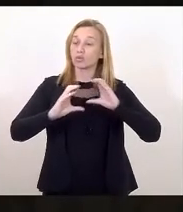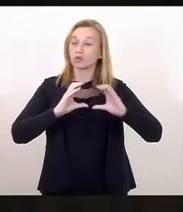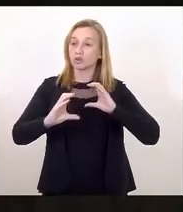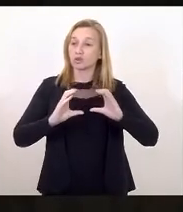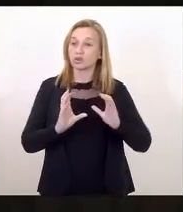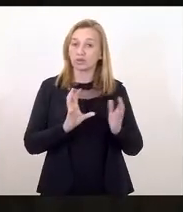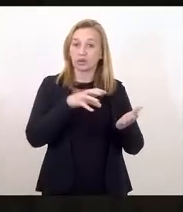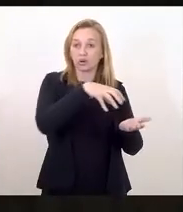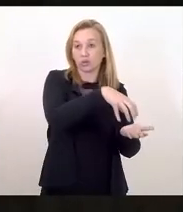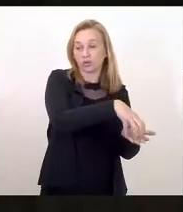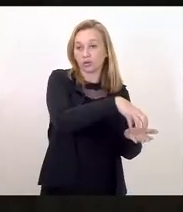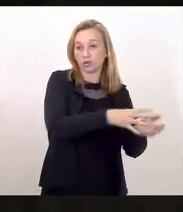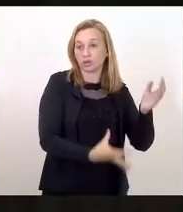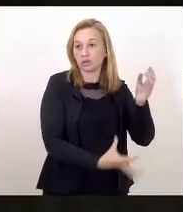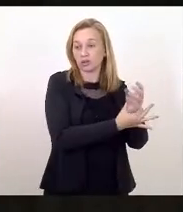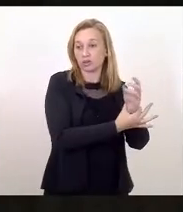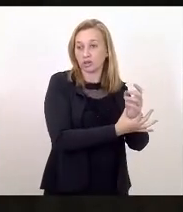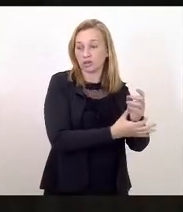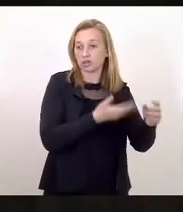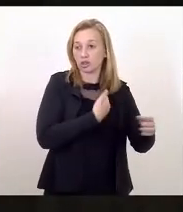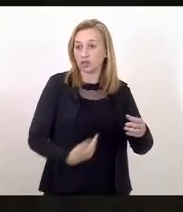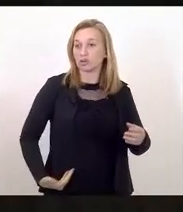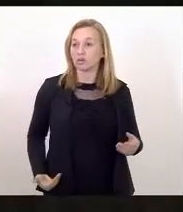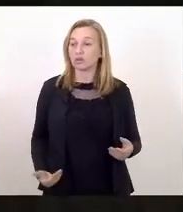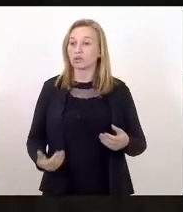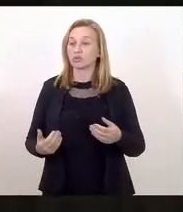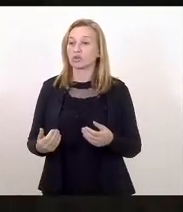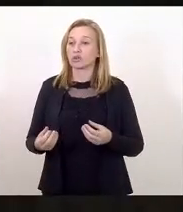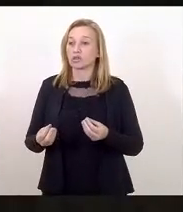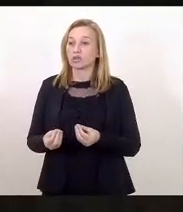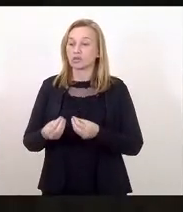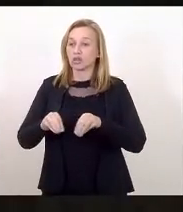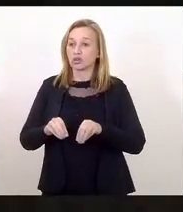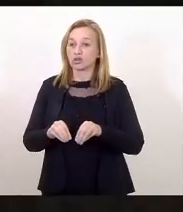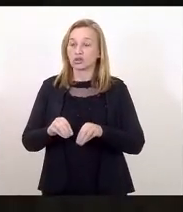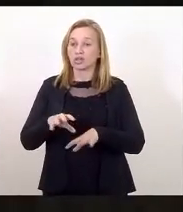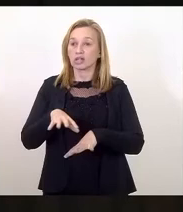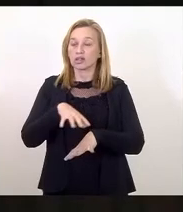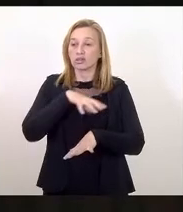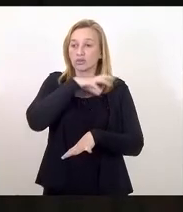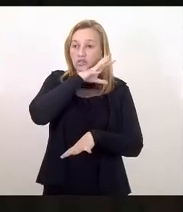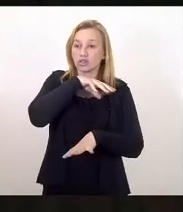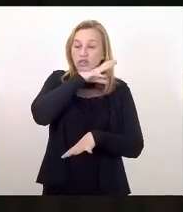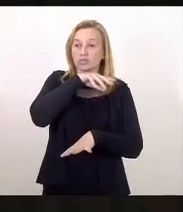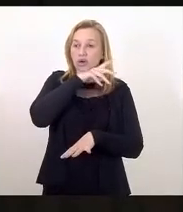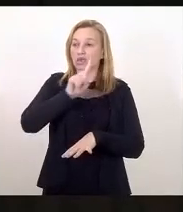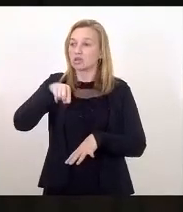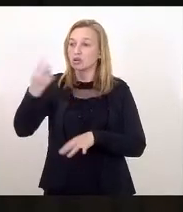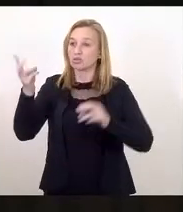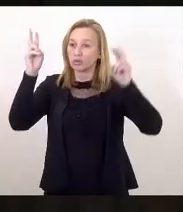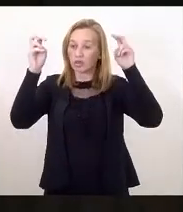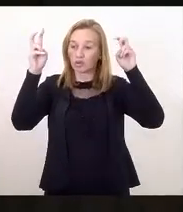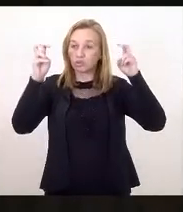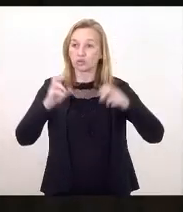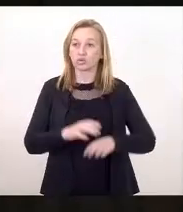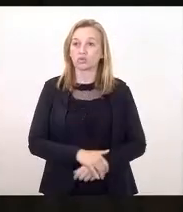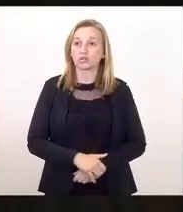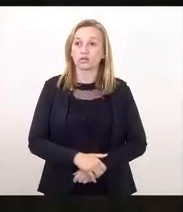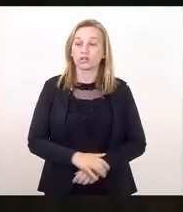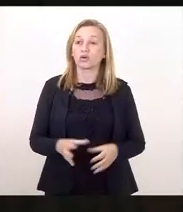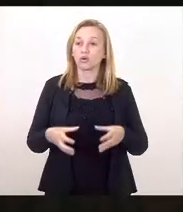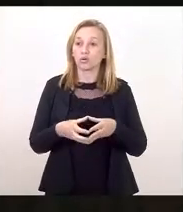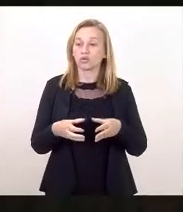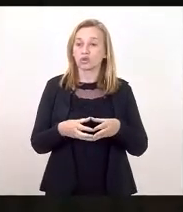de segurança pública ocorrência de casos de maus tratos a animais no Estado do Rio de Janeiro e das outras providências. Pendente de parecer das